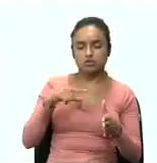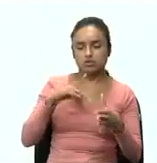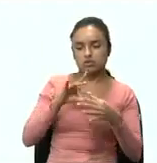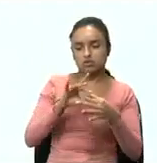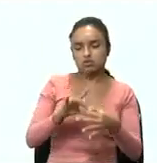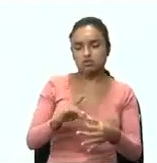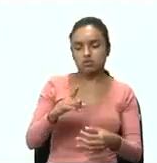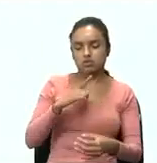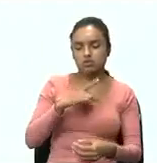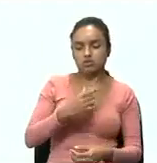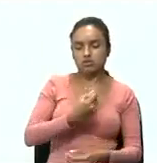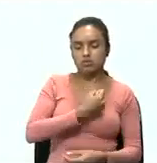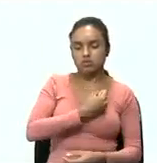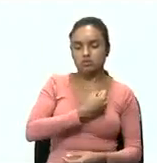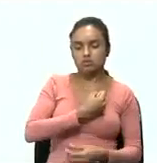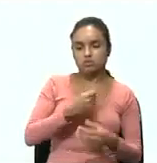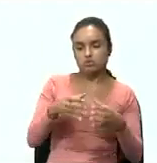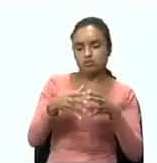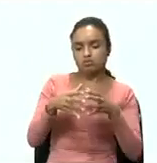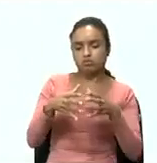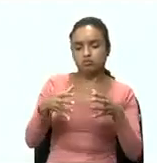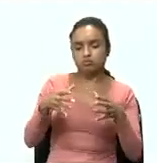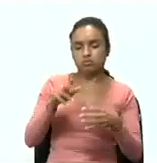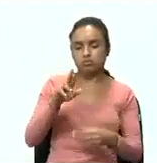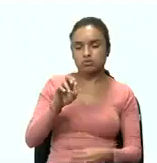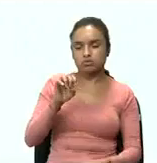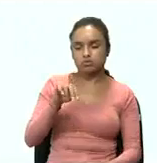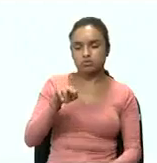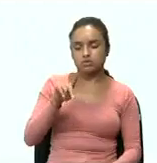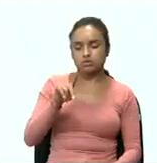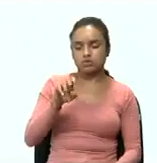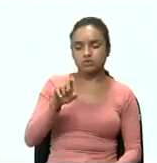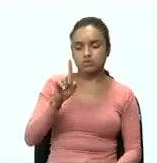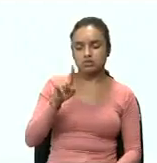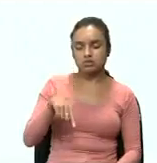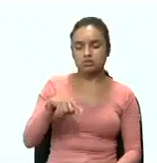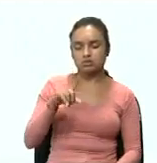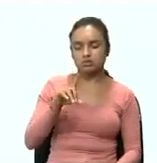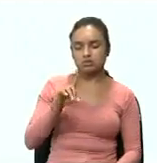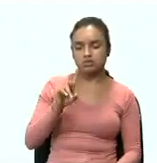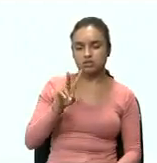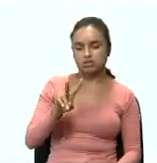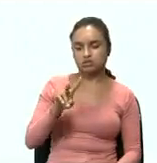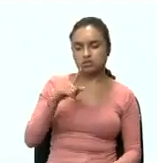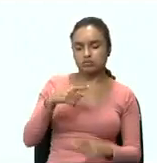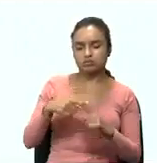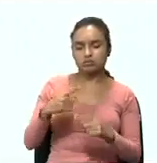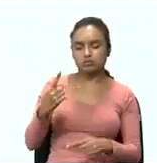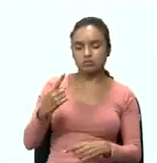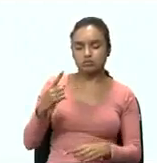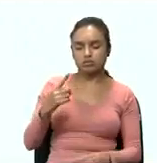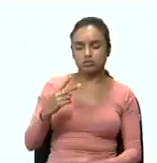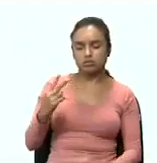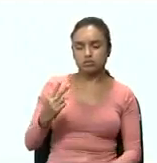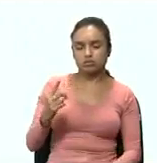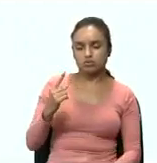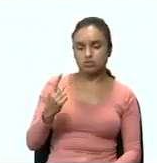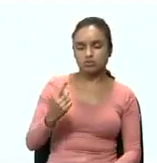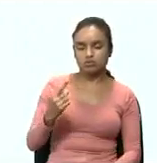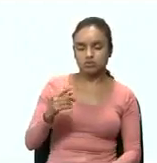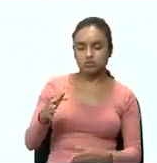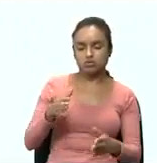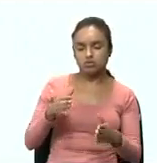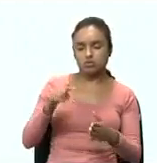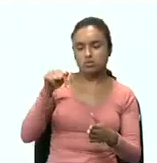menos, raiz de 1 é 1, 2 vezes 1, 1. O infinito menos 1,